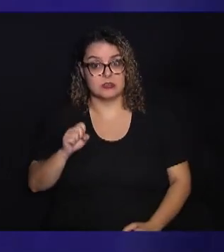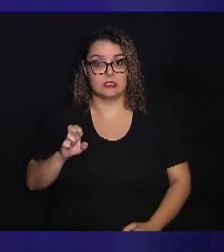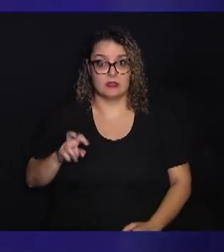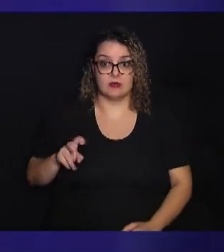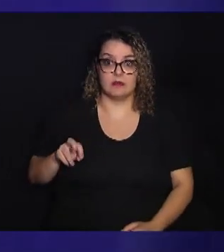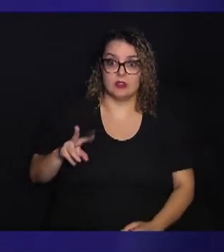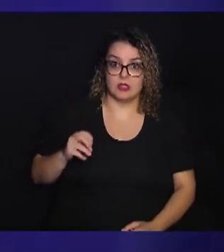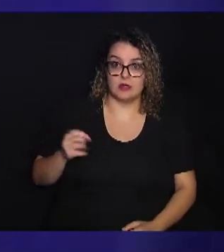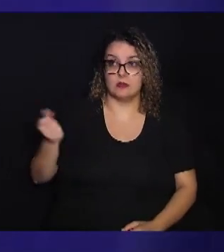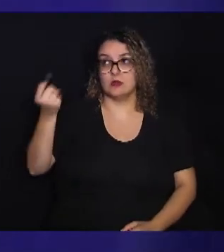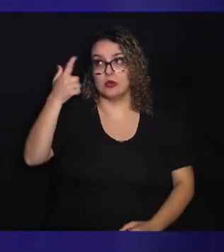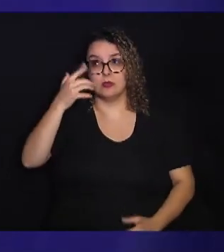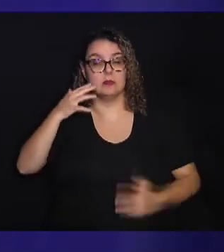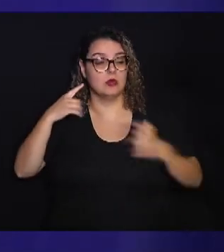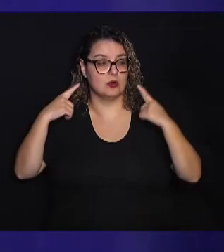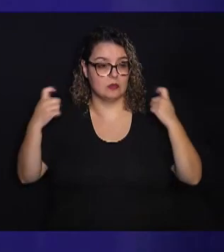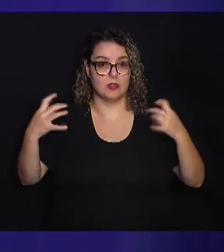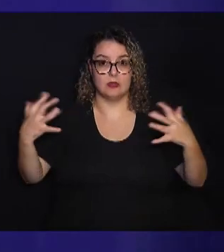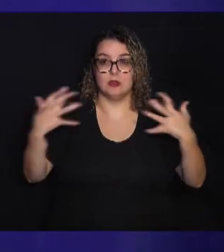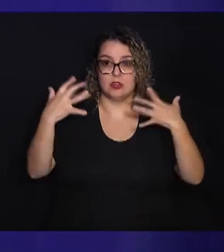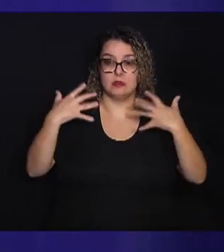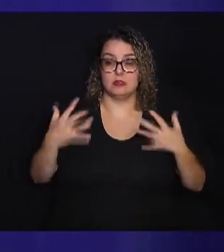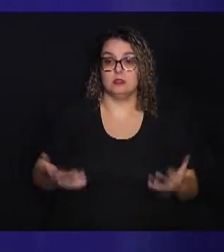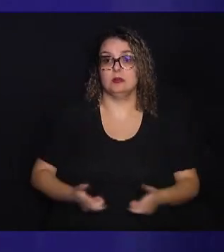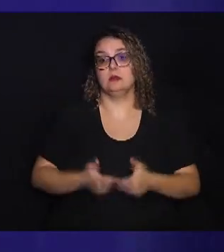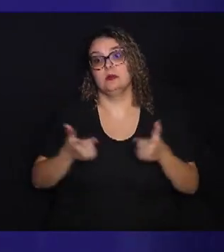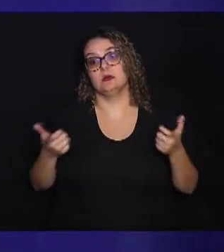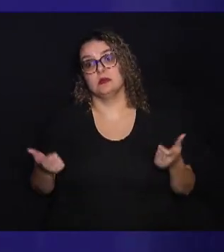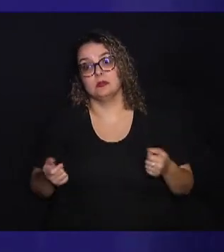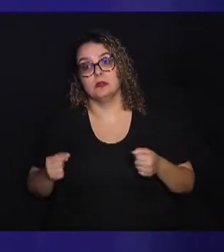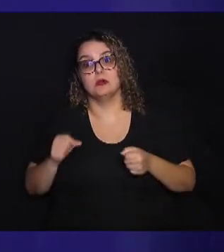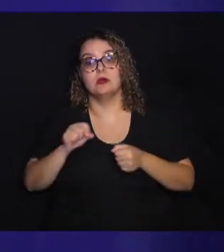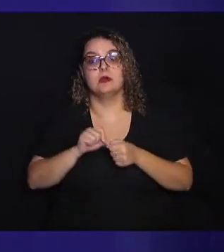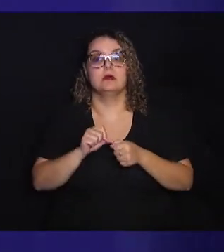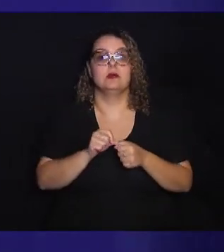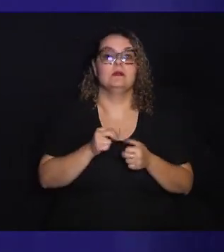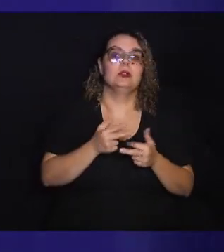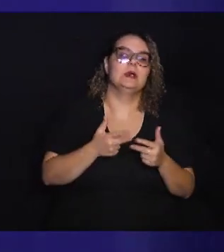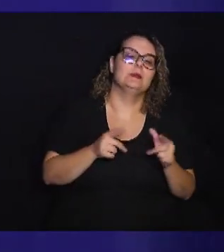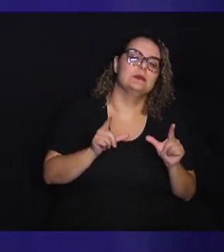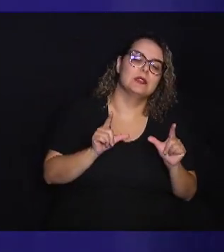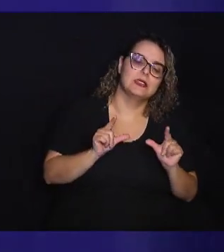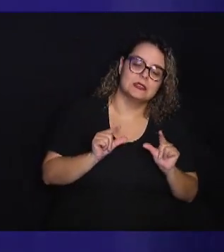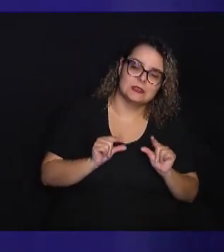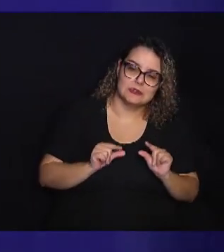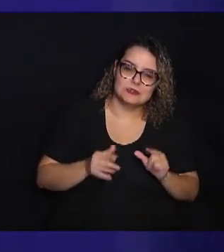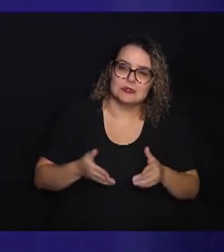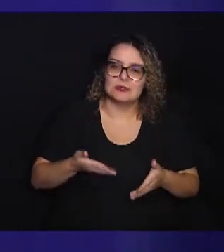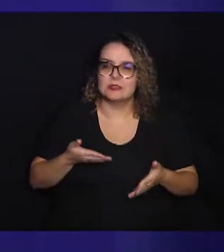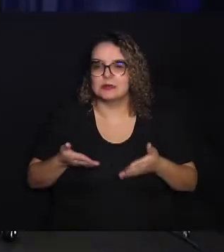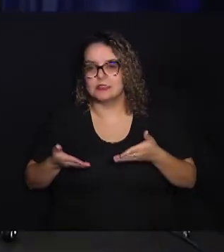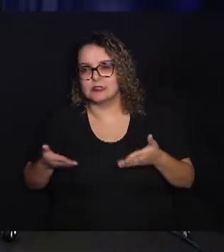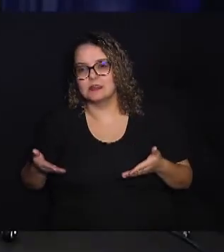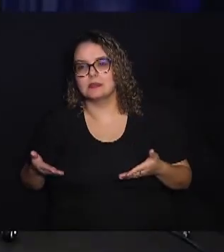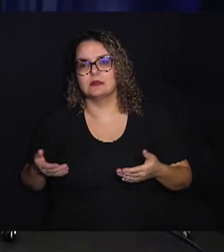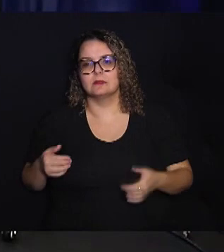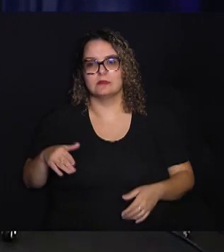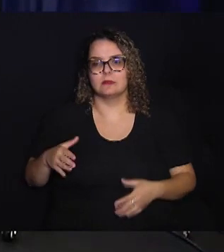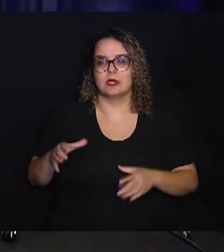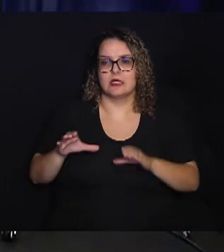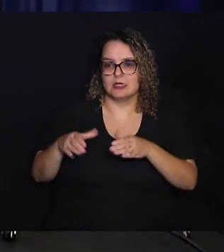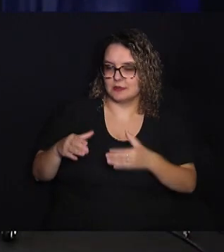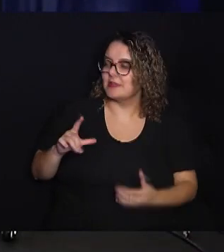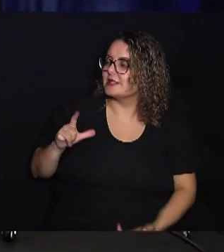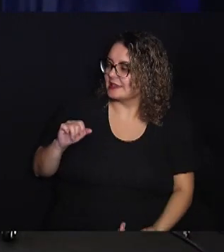vezes o estímulo da luz, do som é muito, então a gente faz uma coisa mais A- intimista entre mais nós. climatizada.